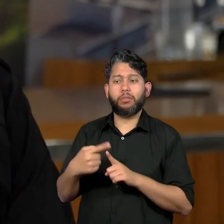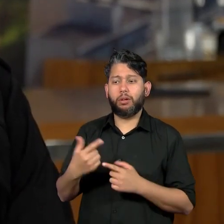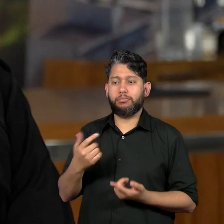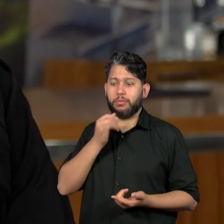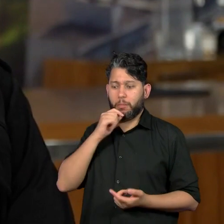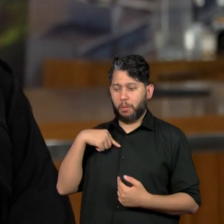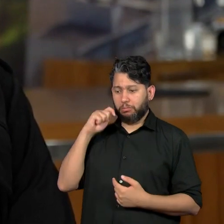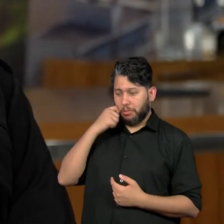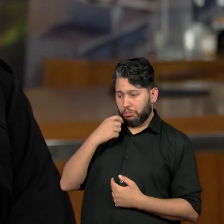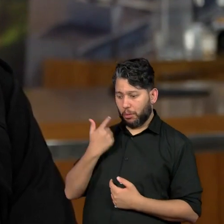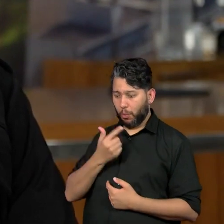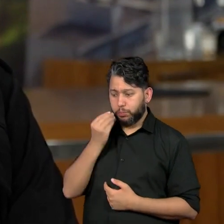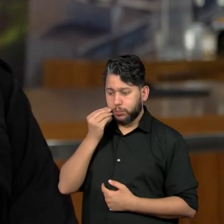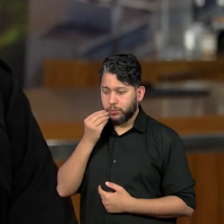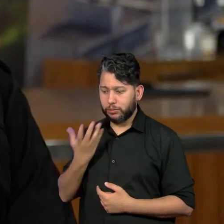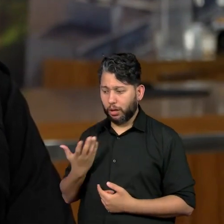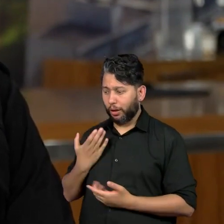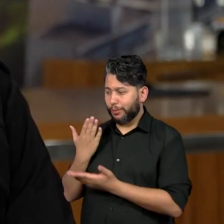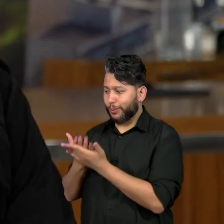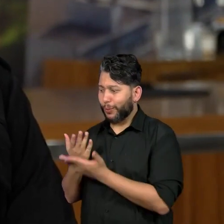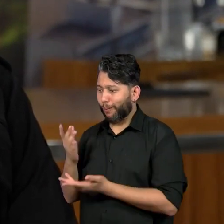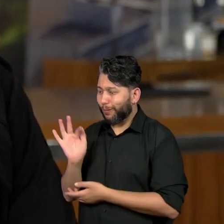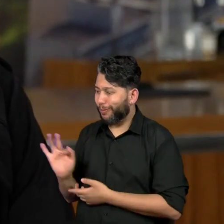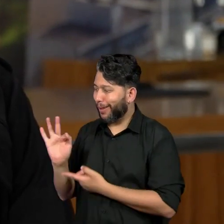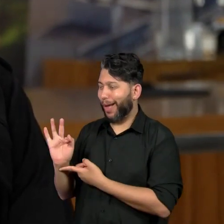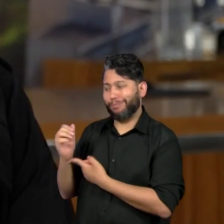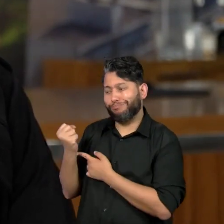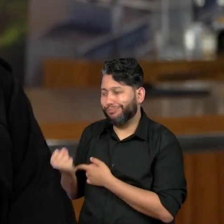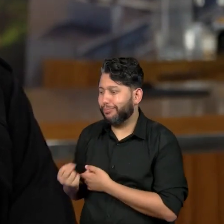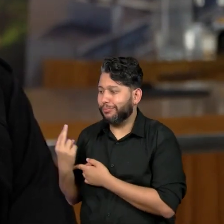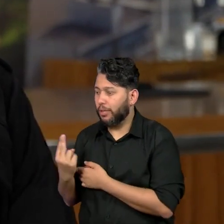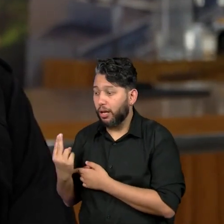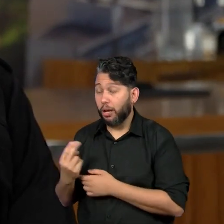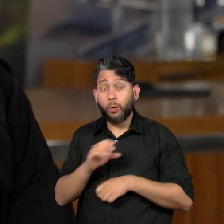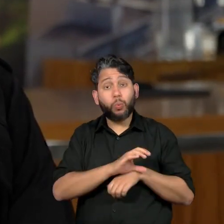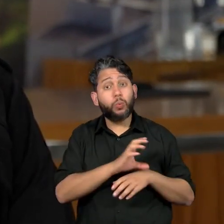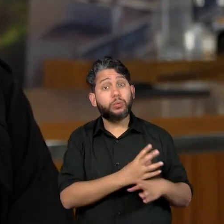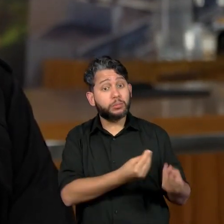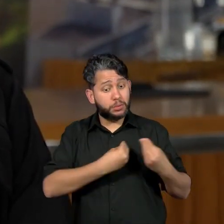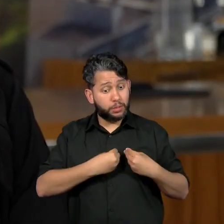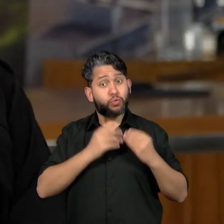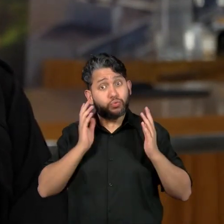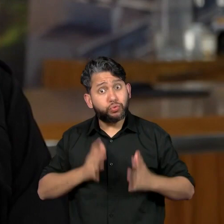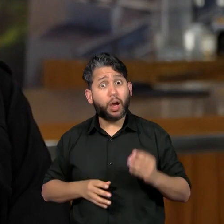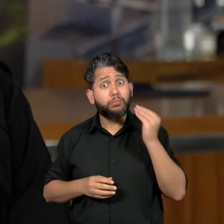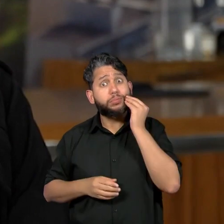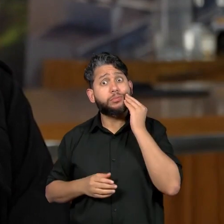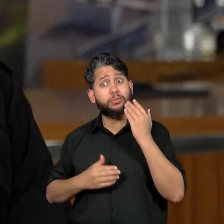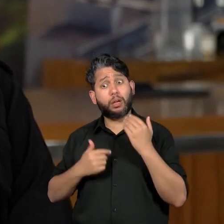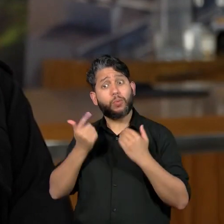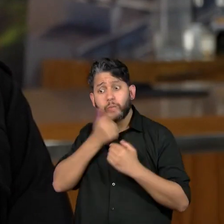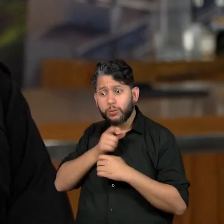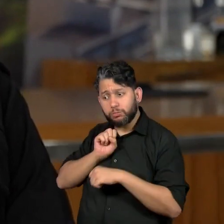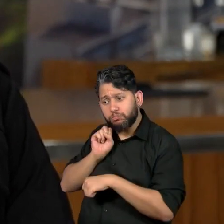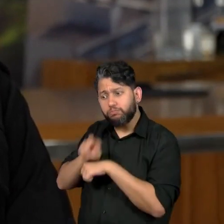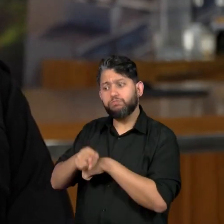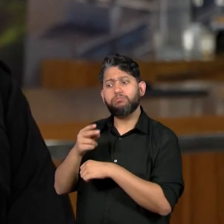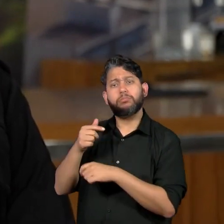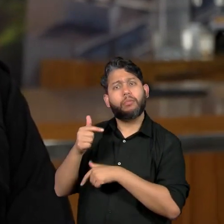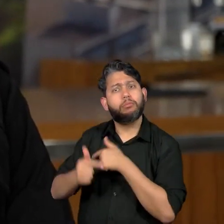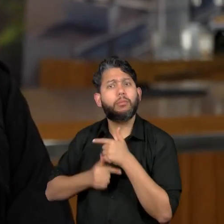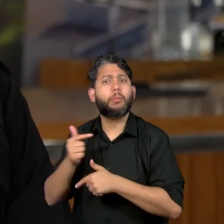oportunidade muitas vezes de fazer uma faculdade, esse curso ajuda muito para para poderem negros ingressar